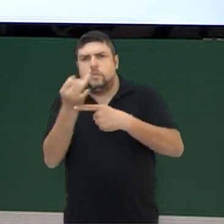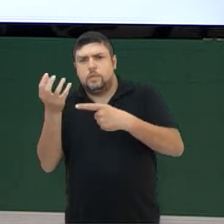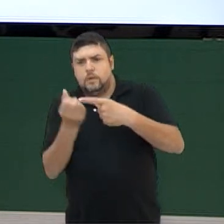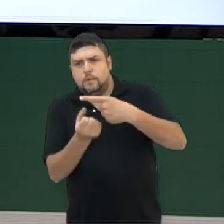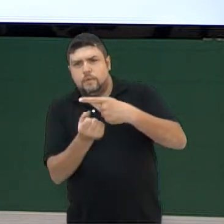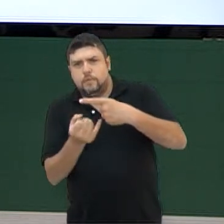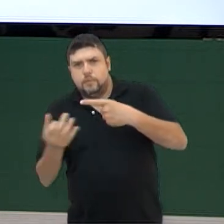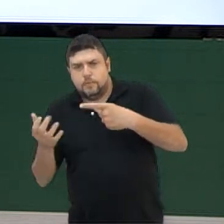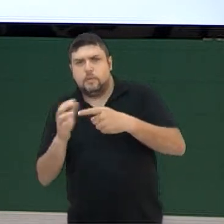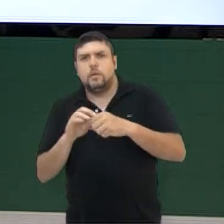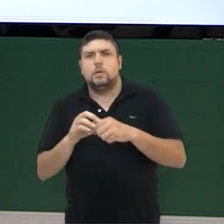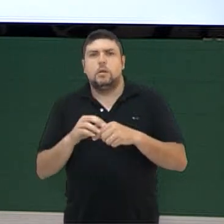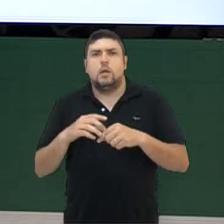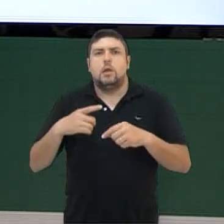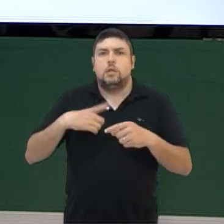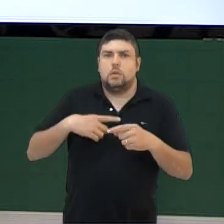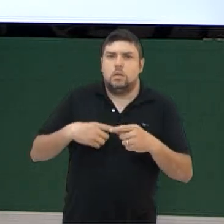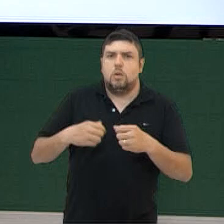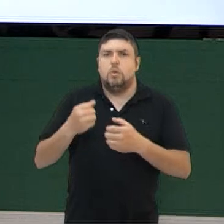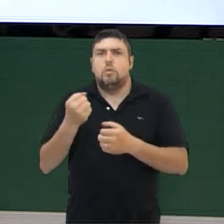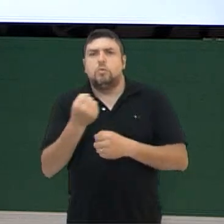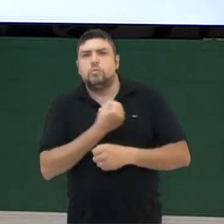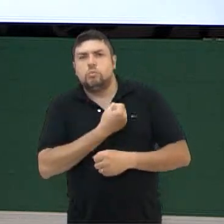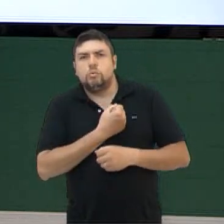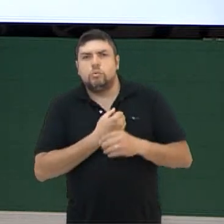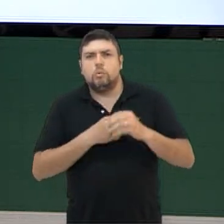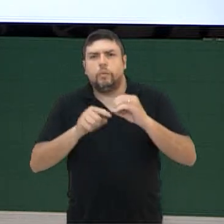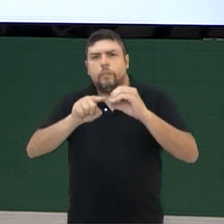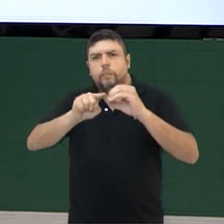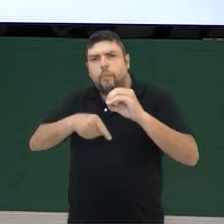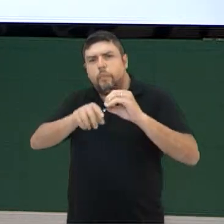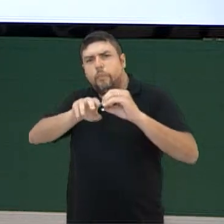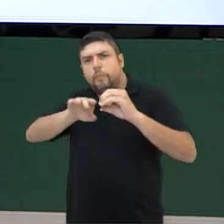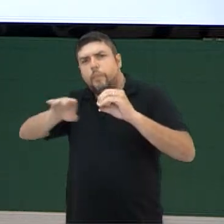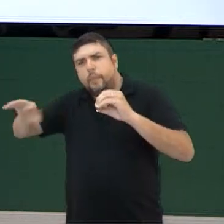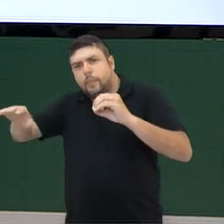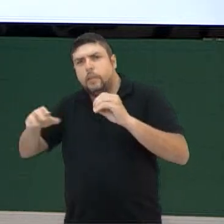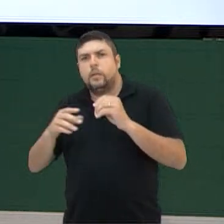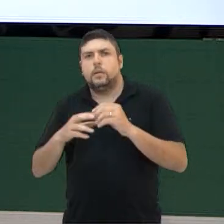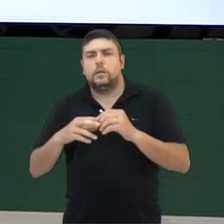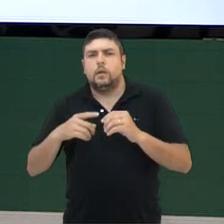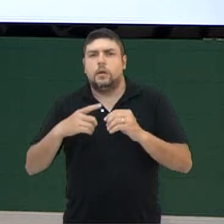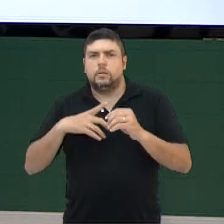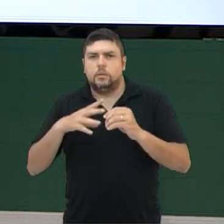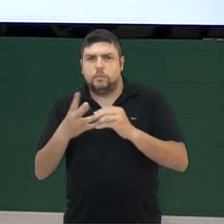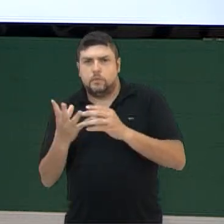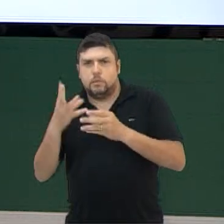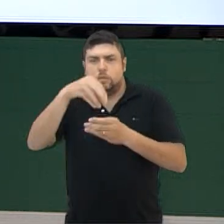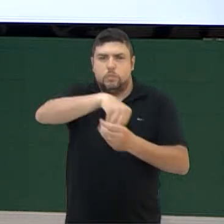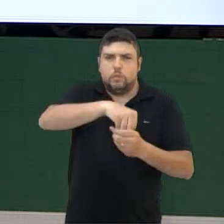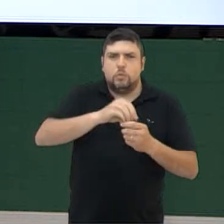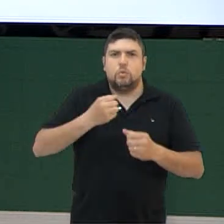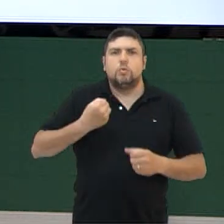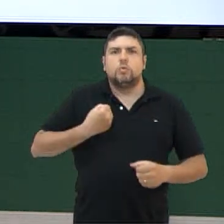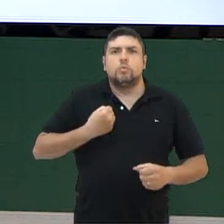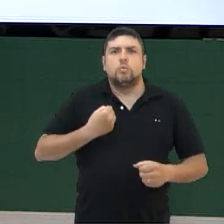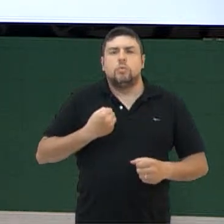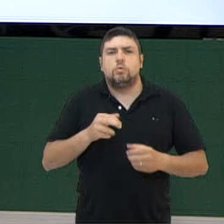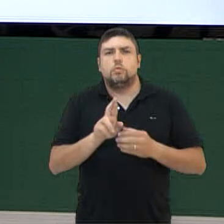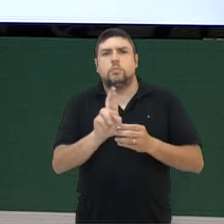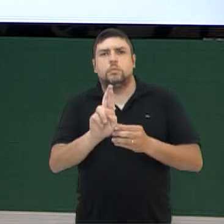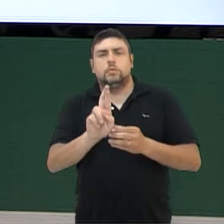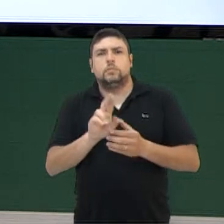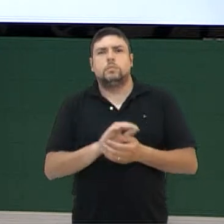números decimais, as dízimas periódicas, tudo incluído dentro do conjunto dos números racionais. E existem